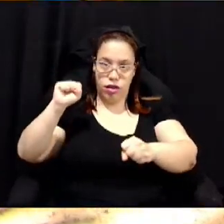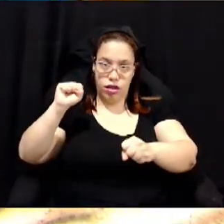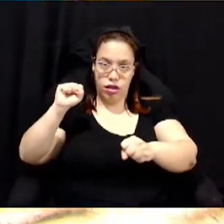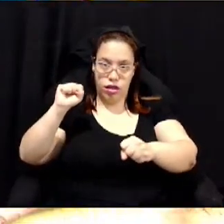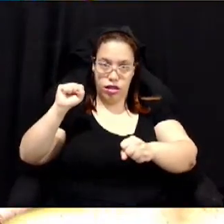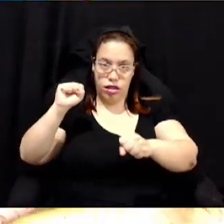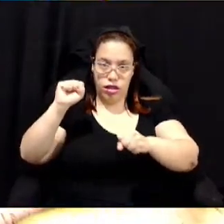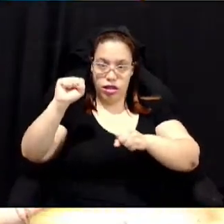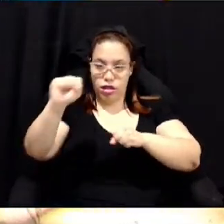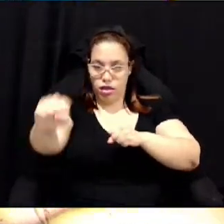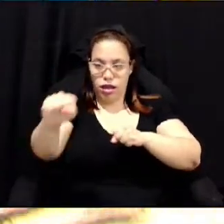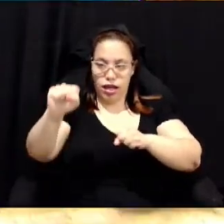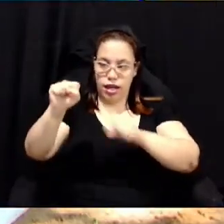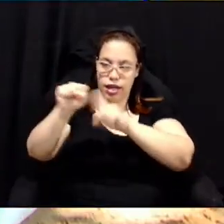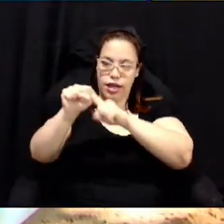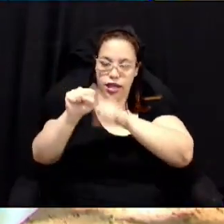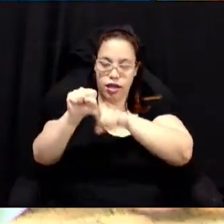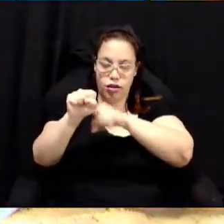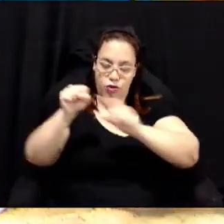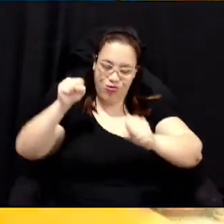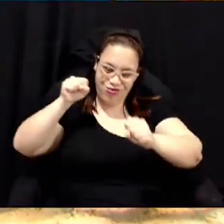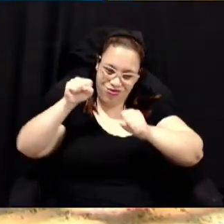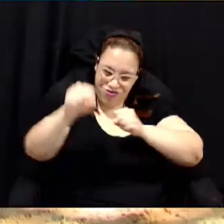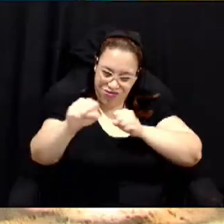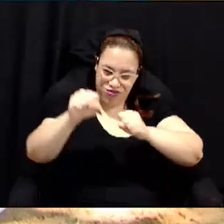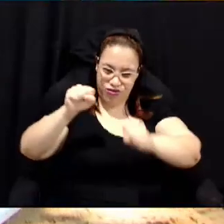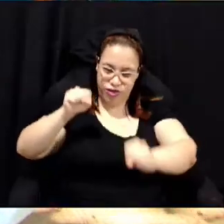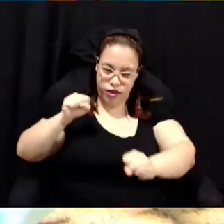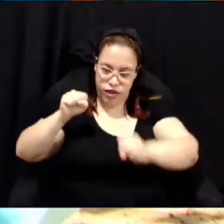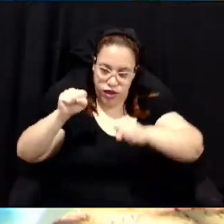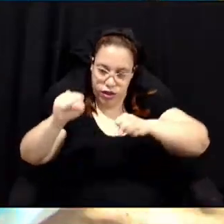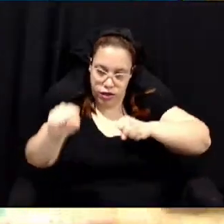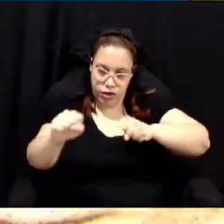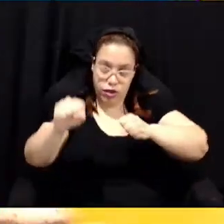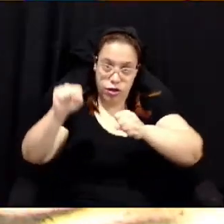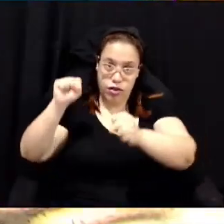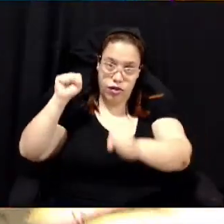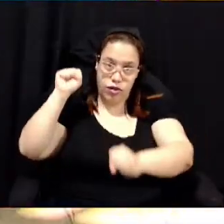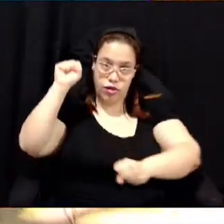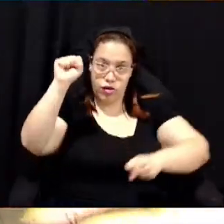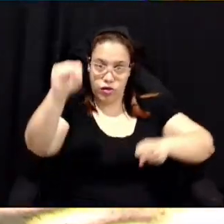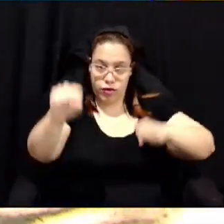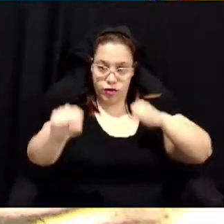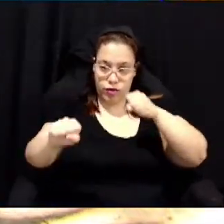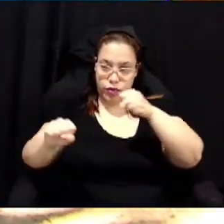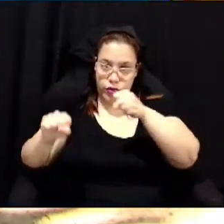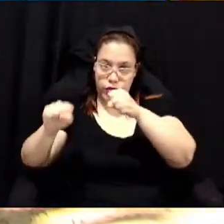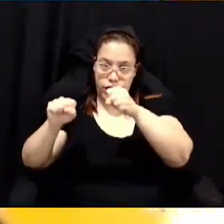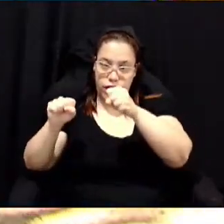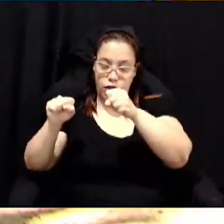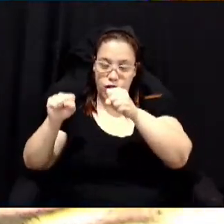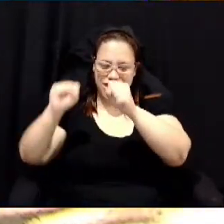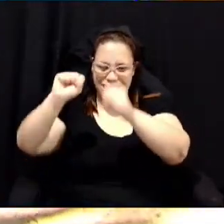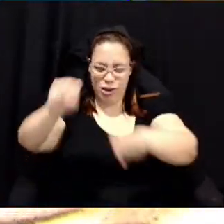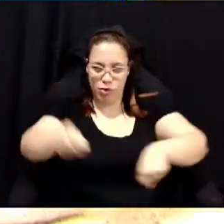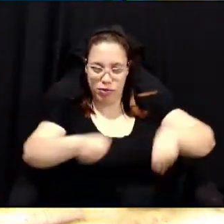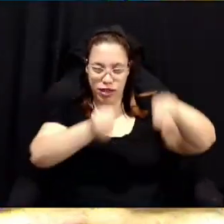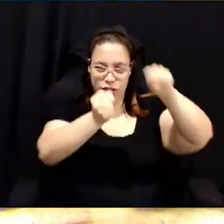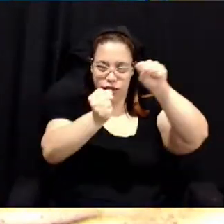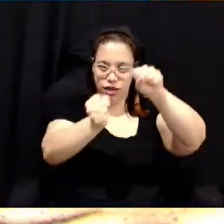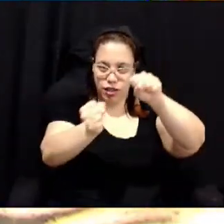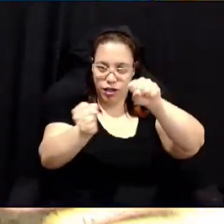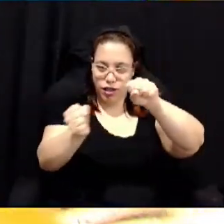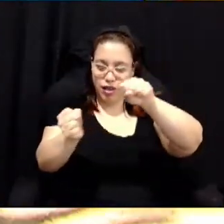braço que puxa, e não é. É uma combinação, ó. Eu faço um conjunto de remadas. E aí é só o